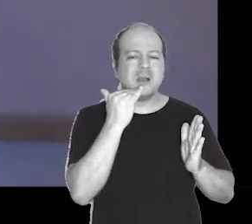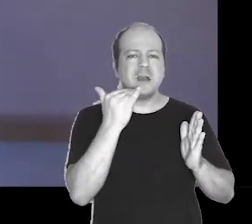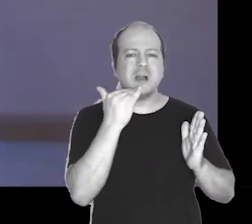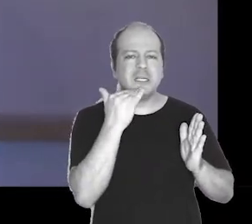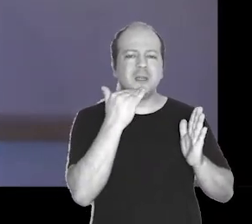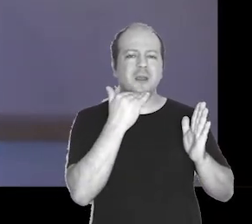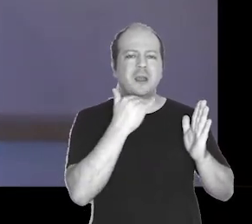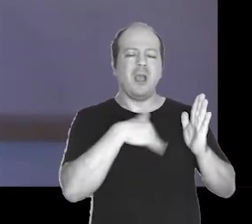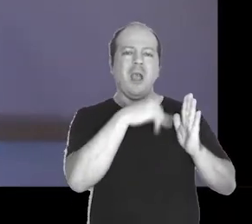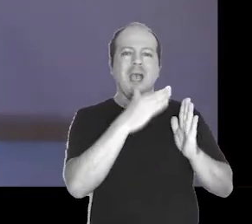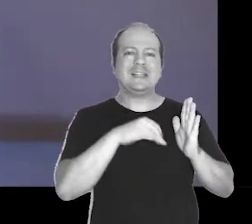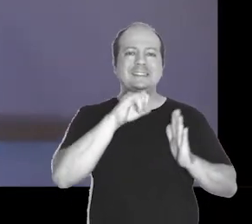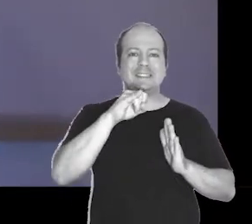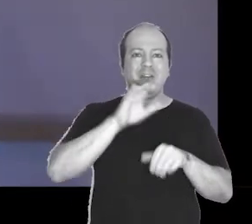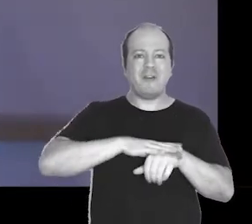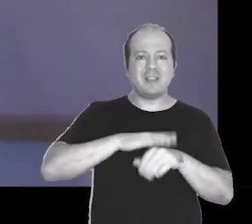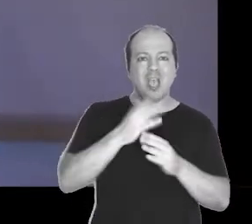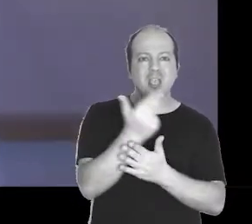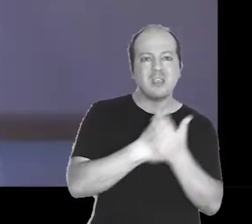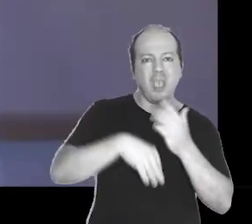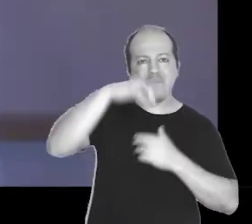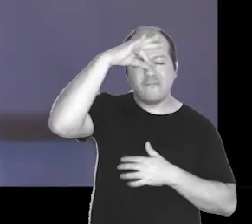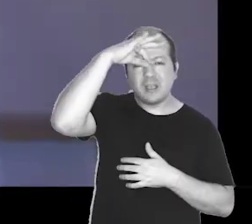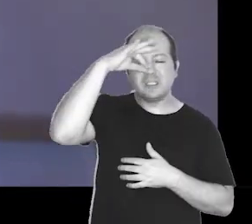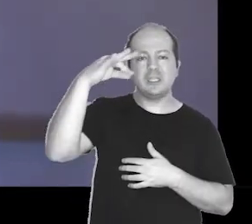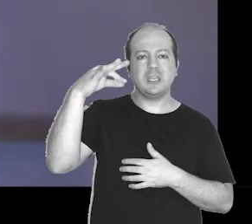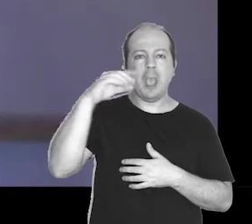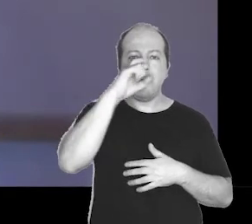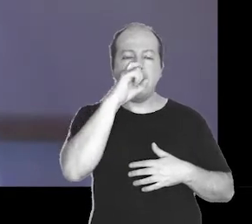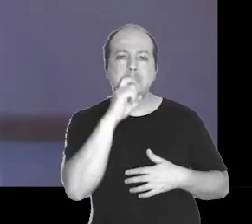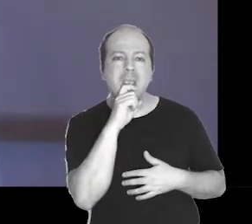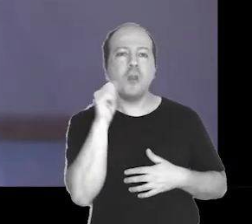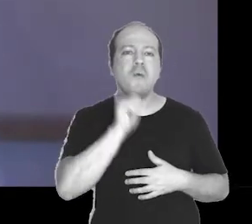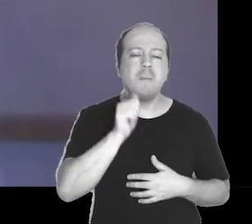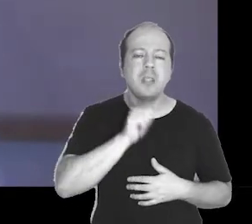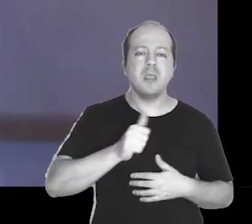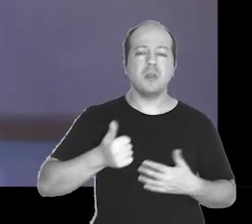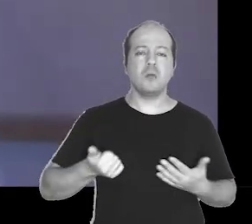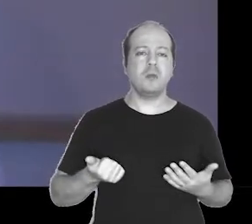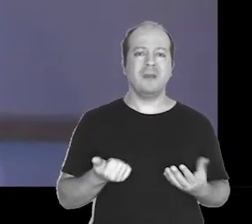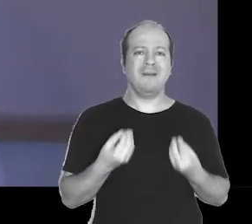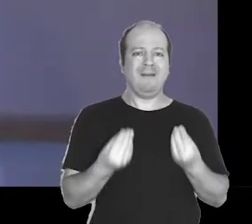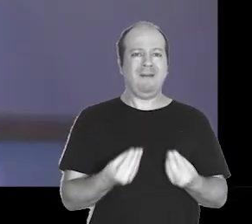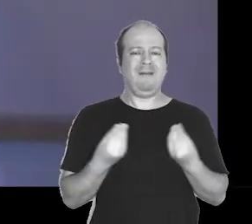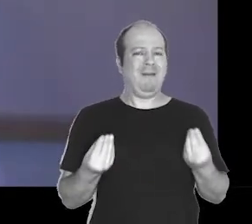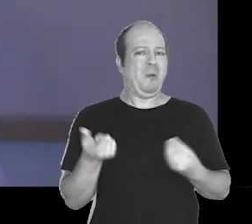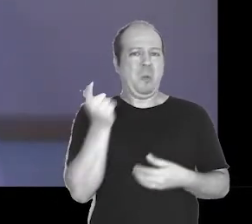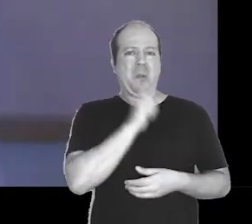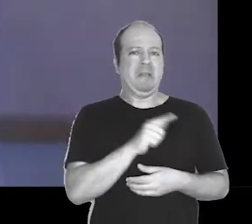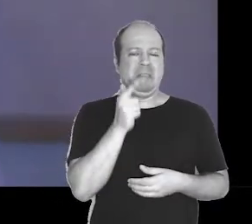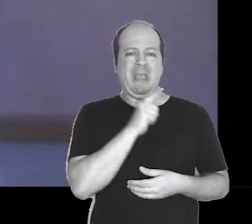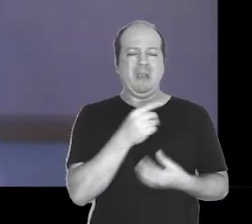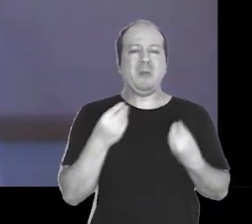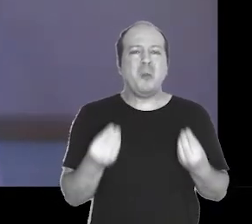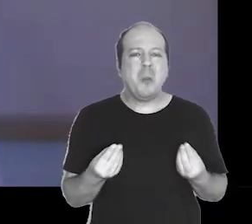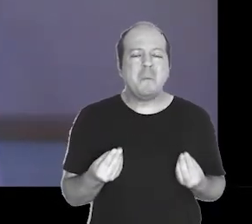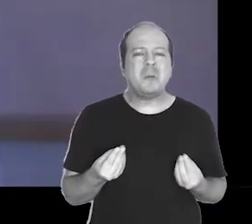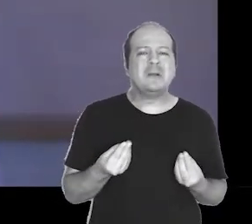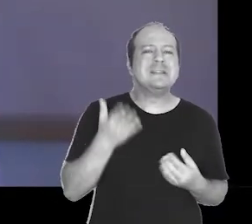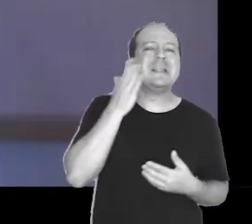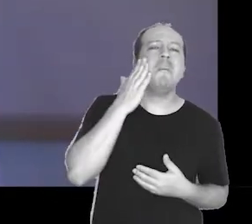hora de desenhar uma vagina, um mamilo feminino. Para onde foi parar o anseio de